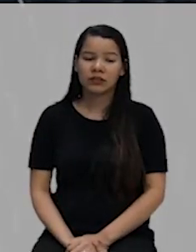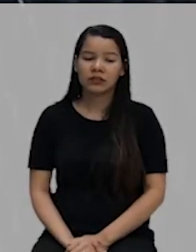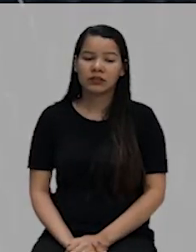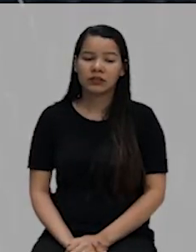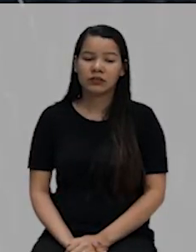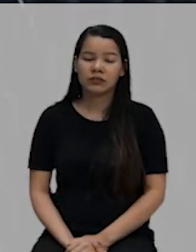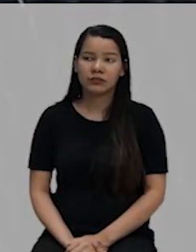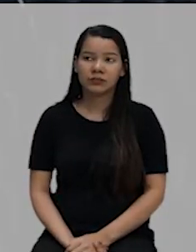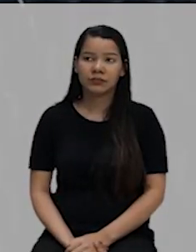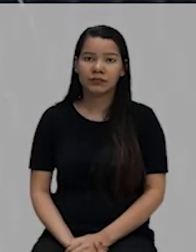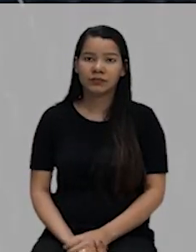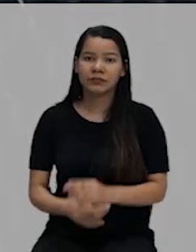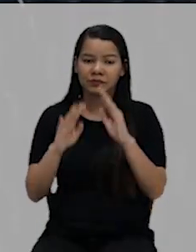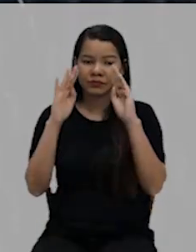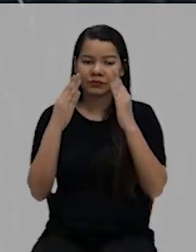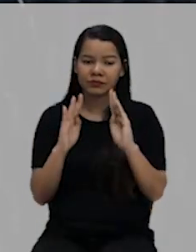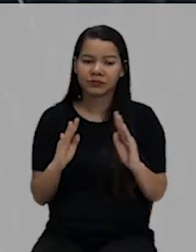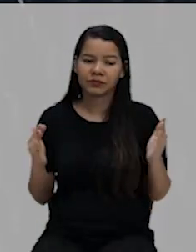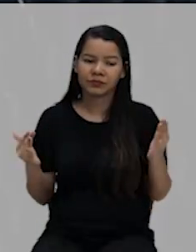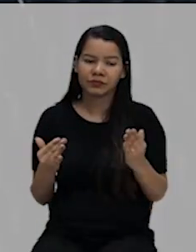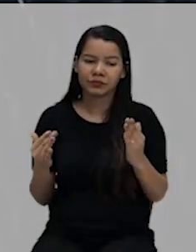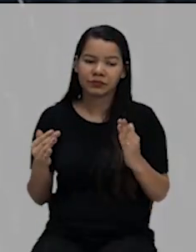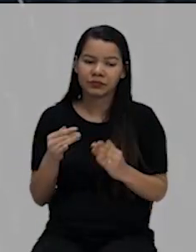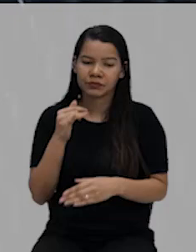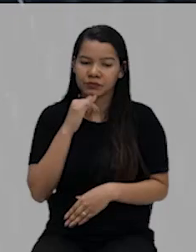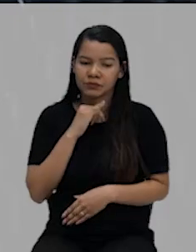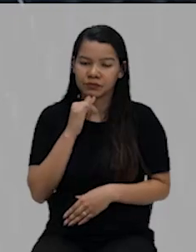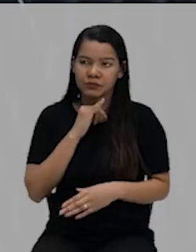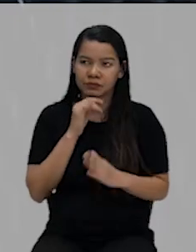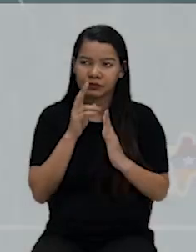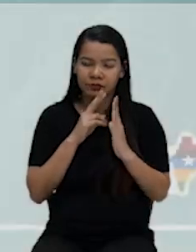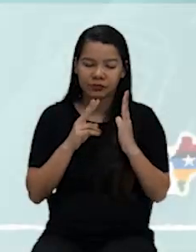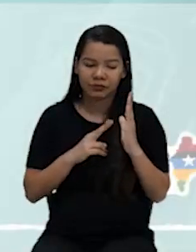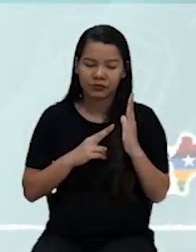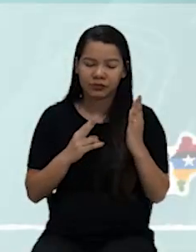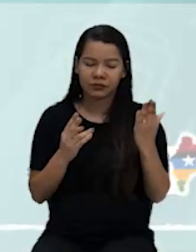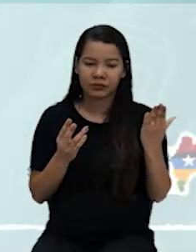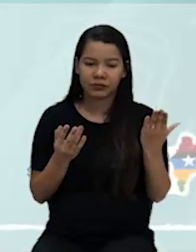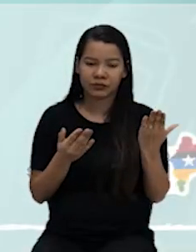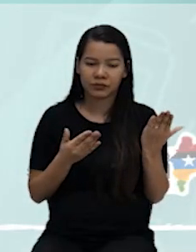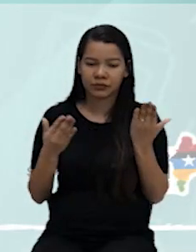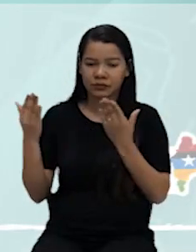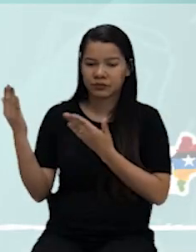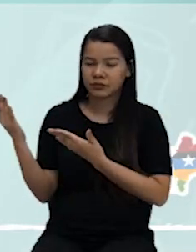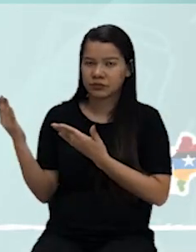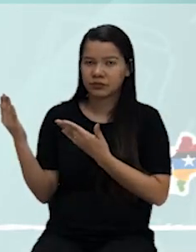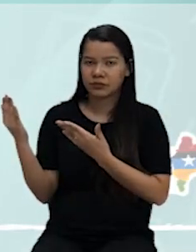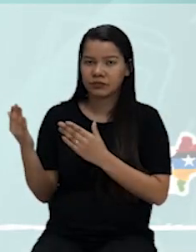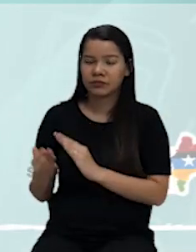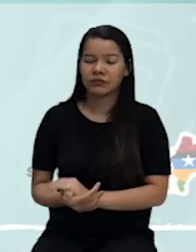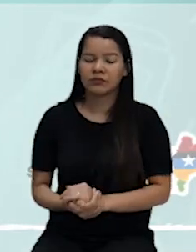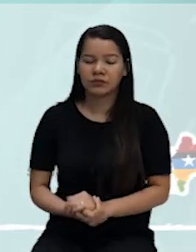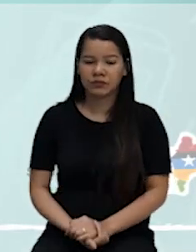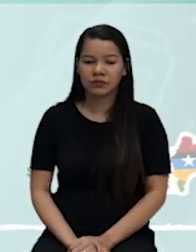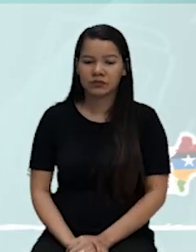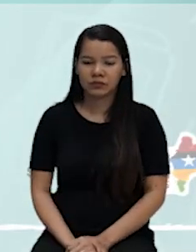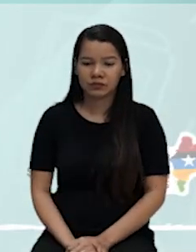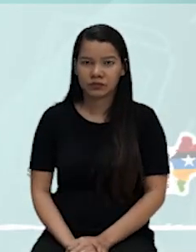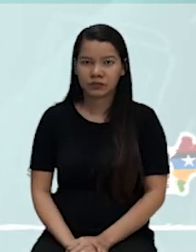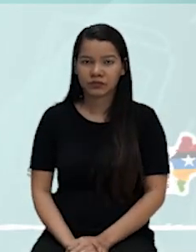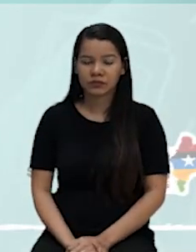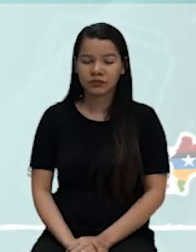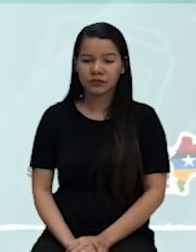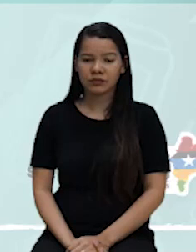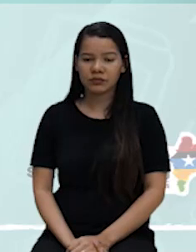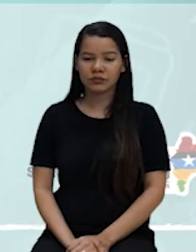pegando aquele exemplo do processo do enferrujamento, né? Então, no exemplo dos pregos, o fenômeno químico ou